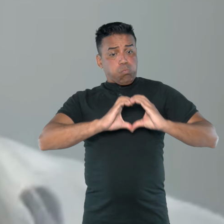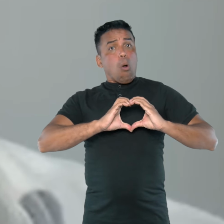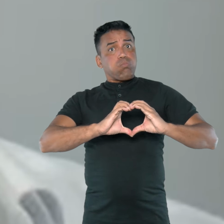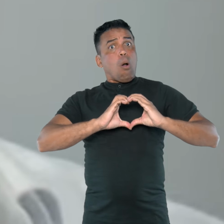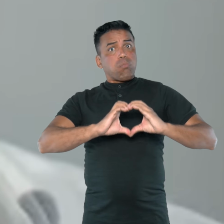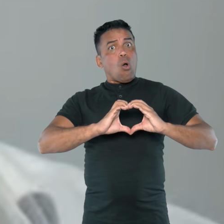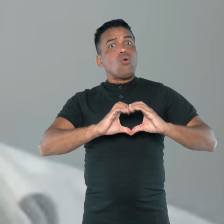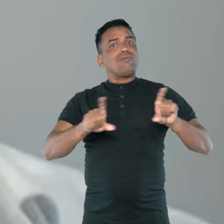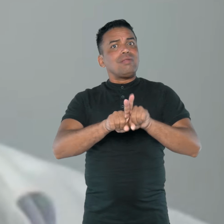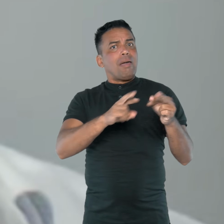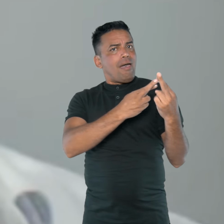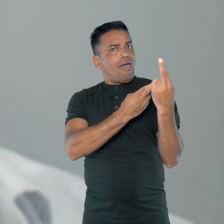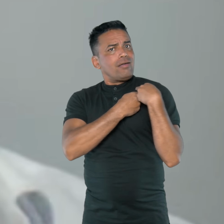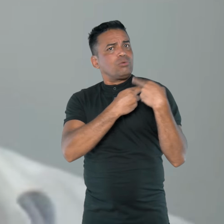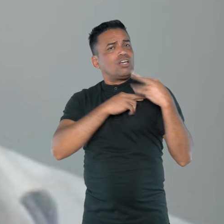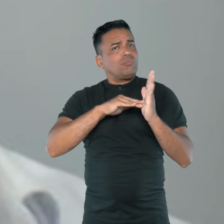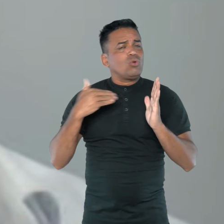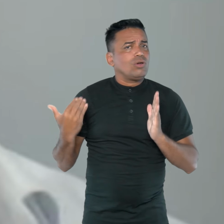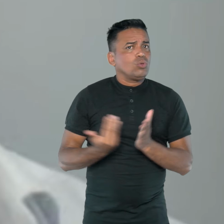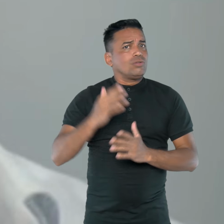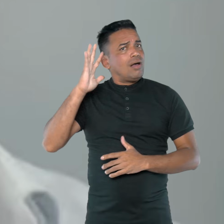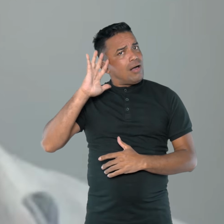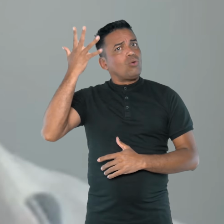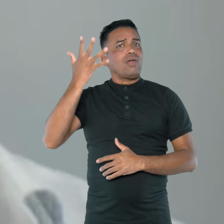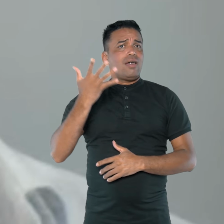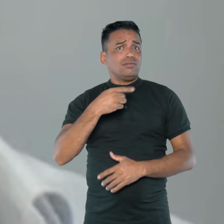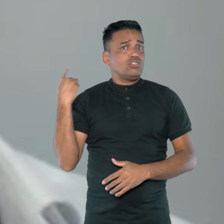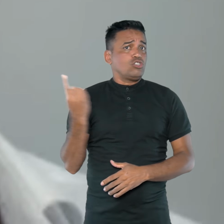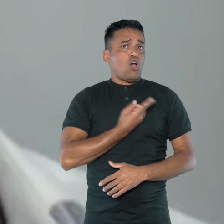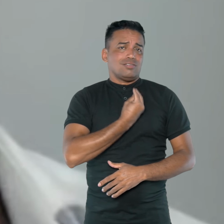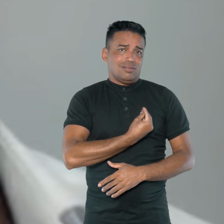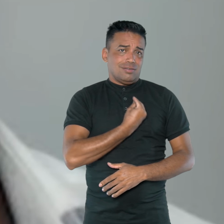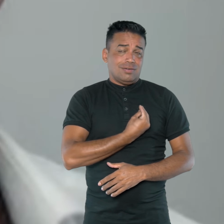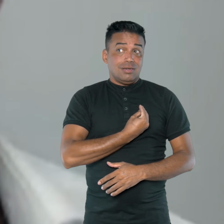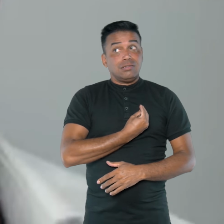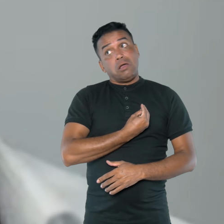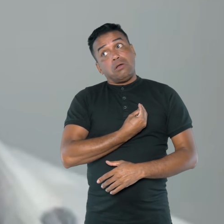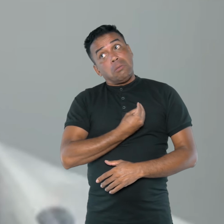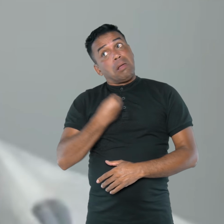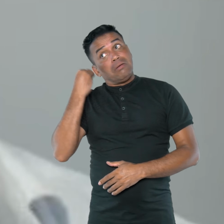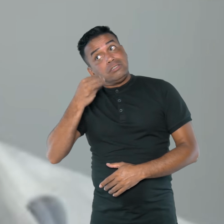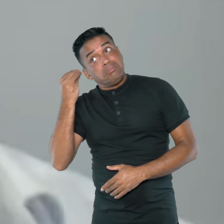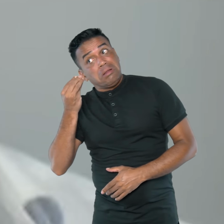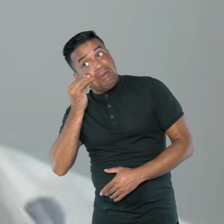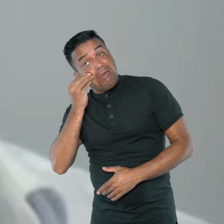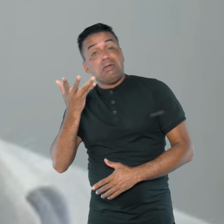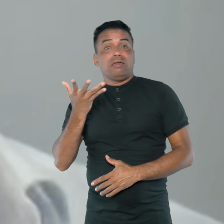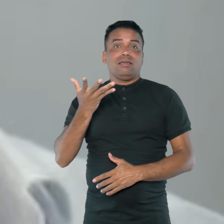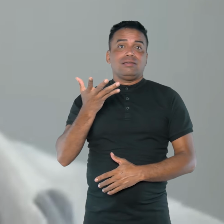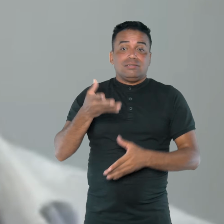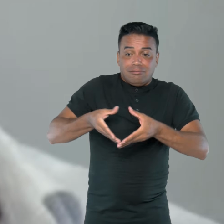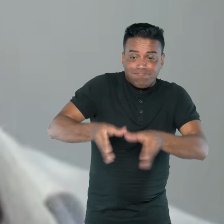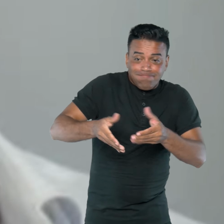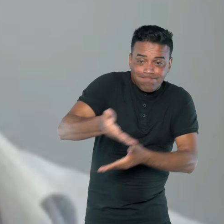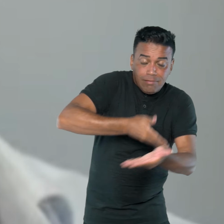tão responsável por tudo aquilo que acontece na nossa vida, seja pela vivência ao seu extremo, né? Ou